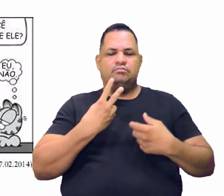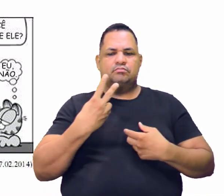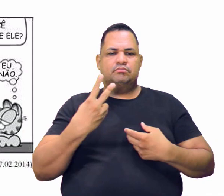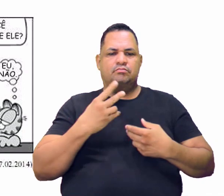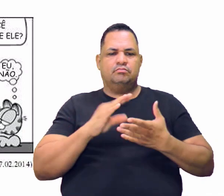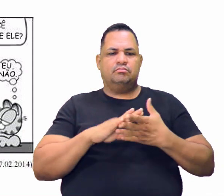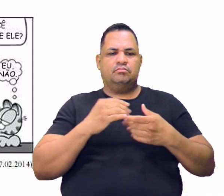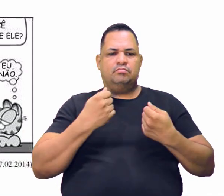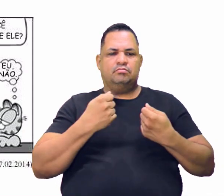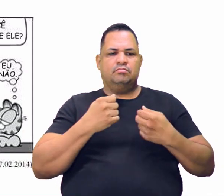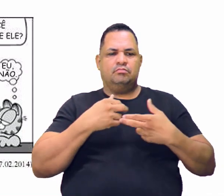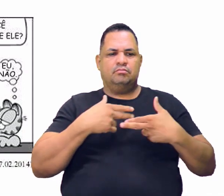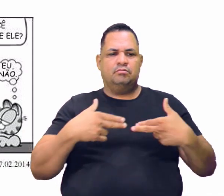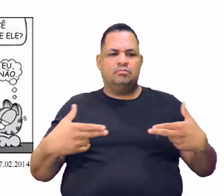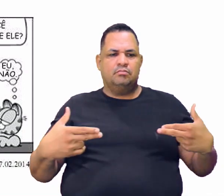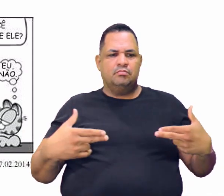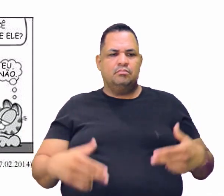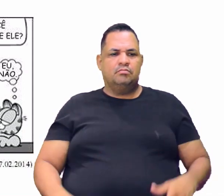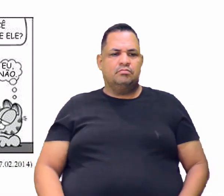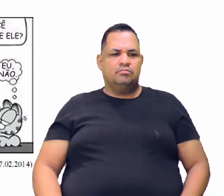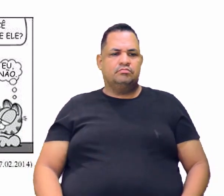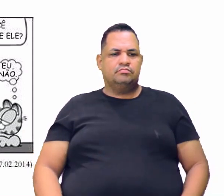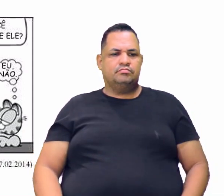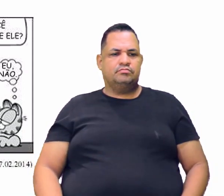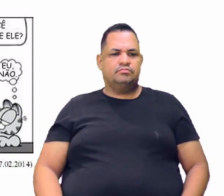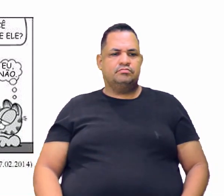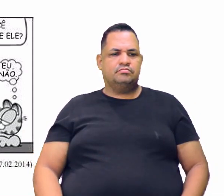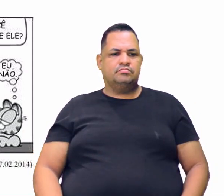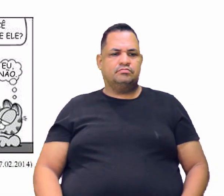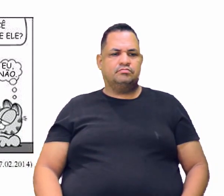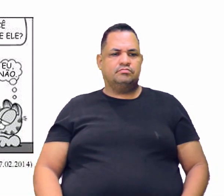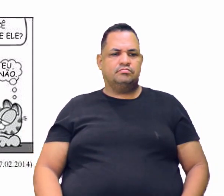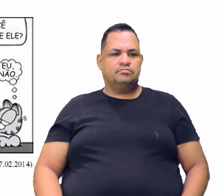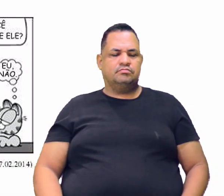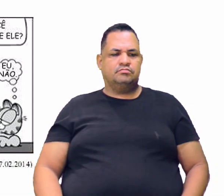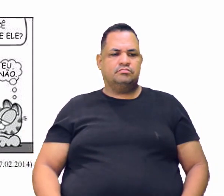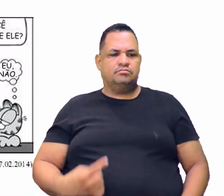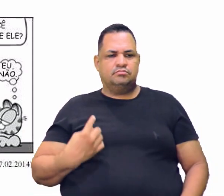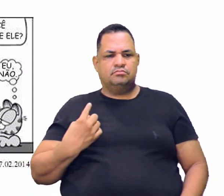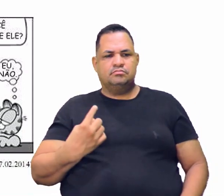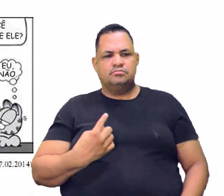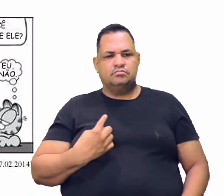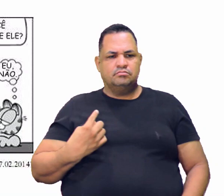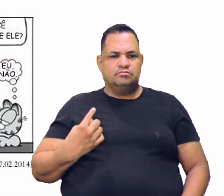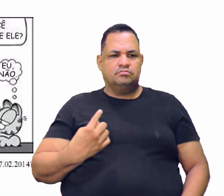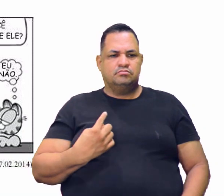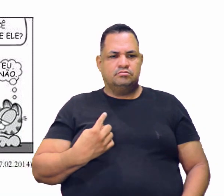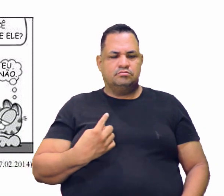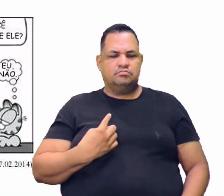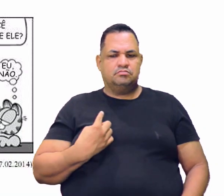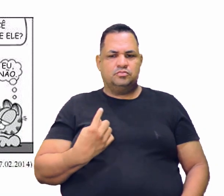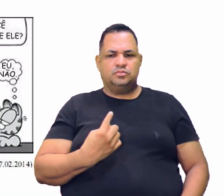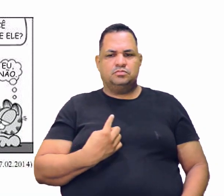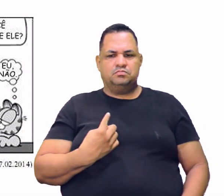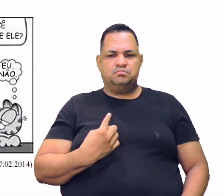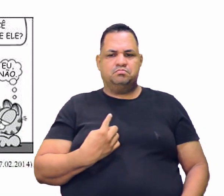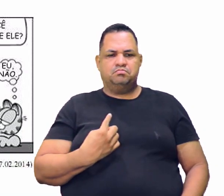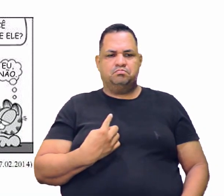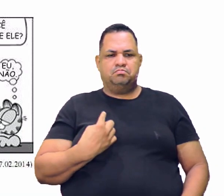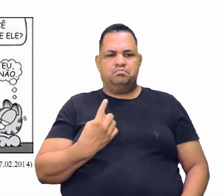duas. Ó. Ó. Só. Esse só aqui. Eu